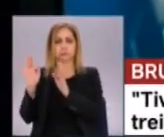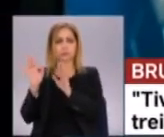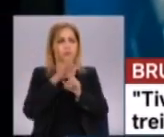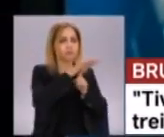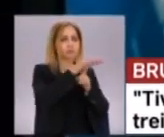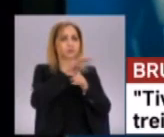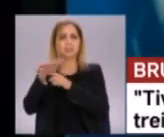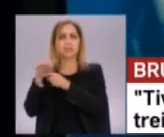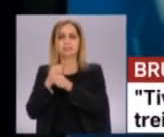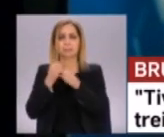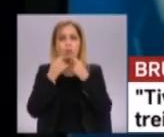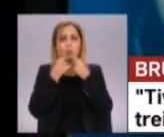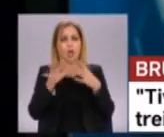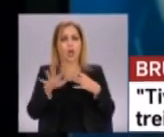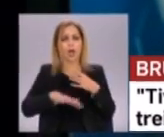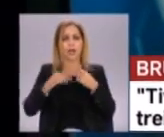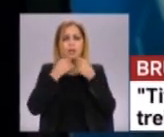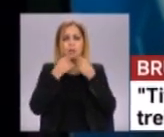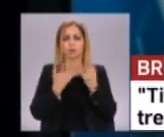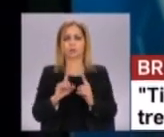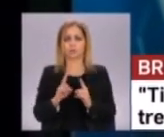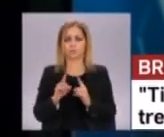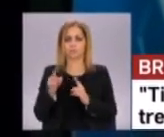foi para isso que fizemos um investimento financeiro